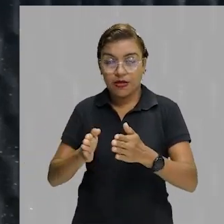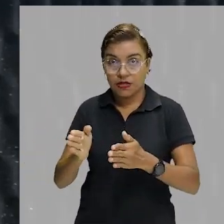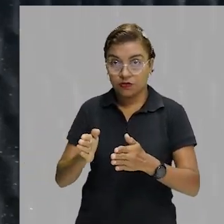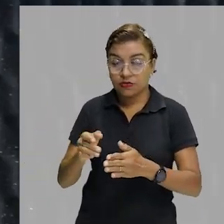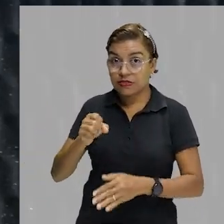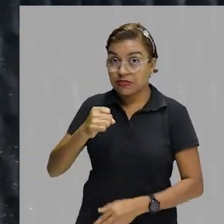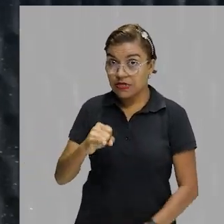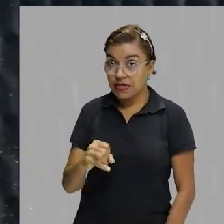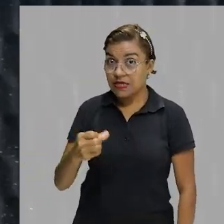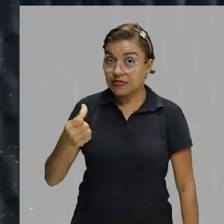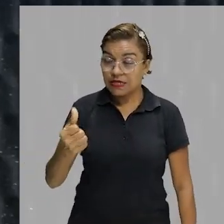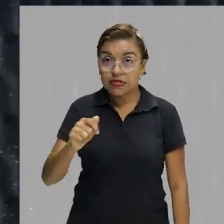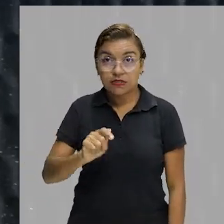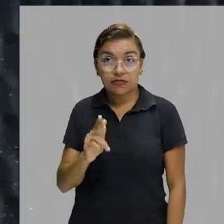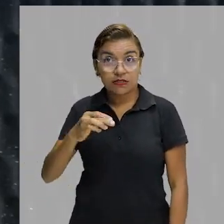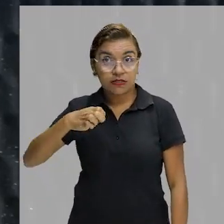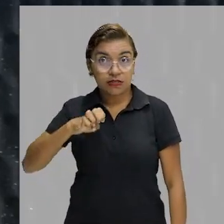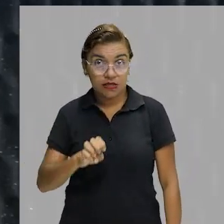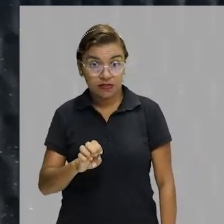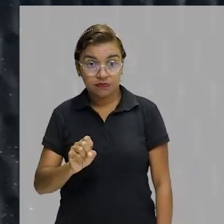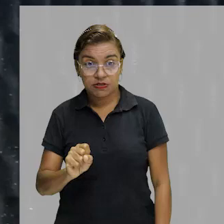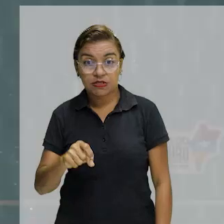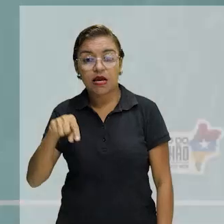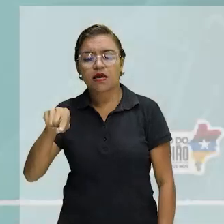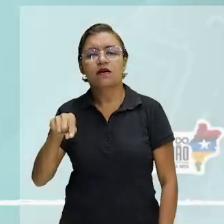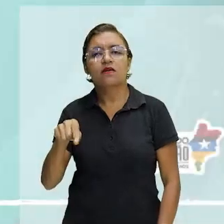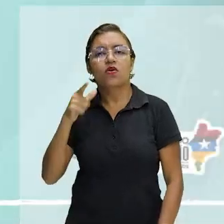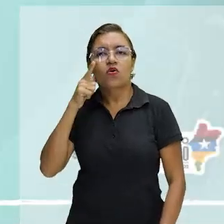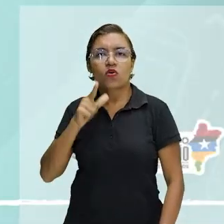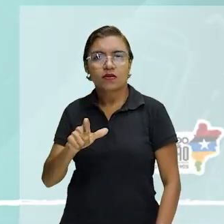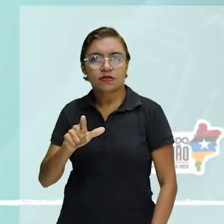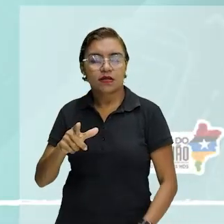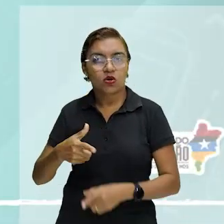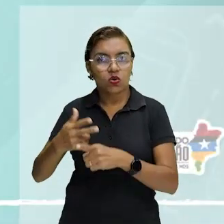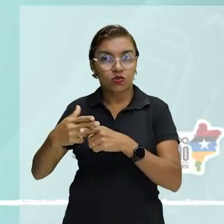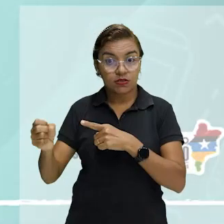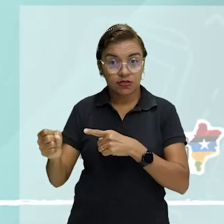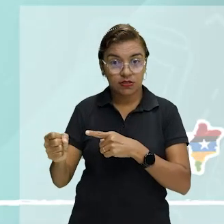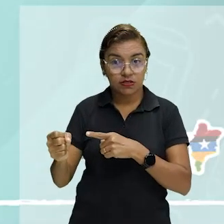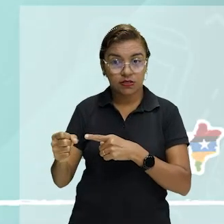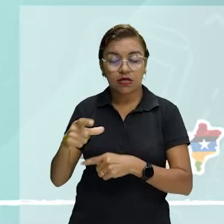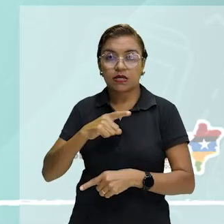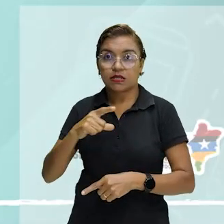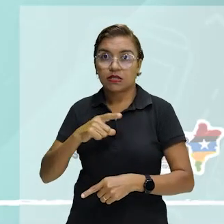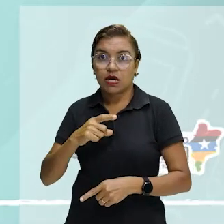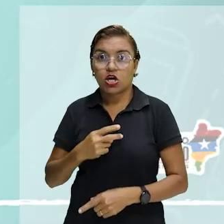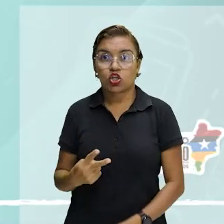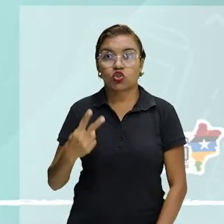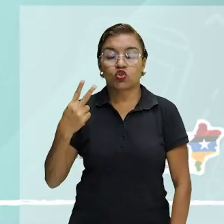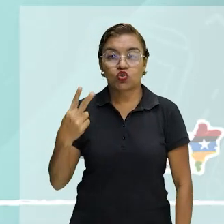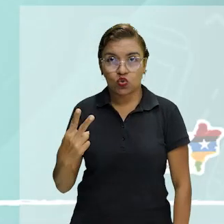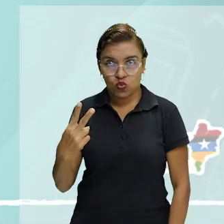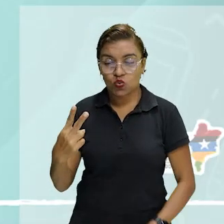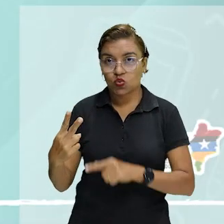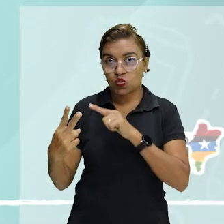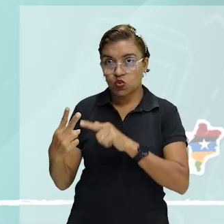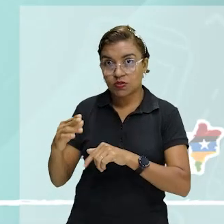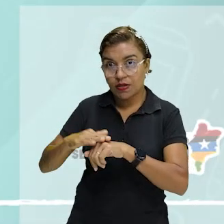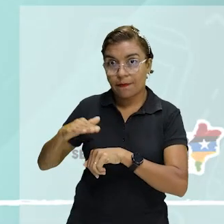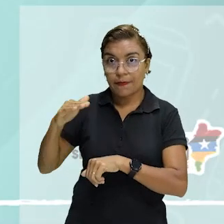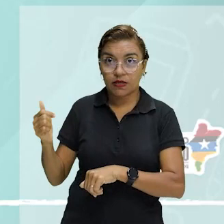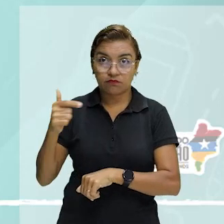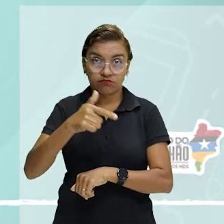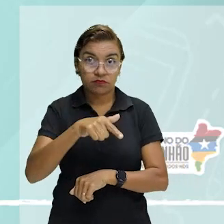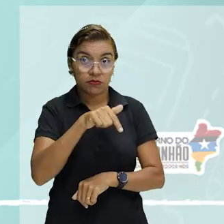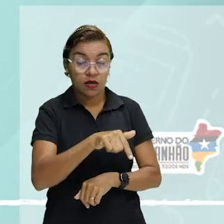games, falei para vocês ainda há pouco, 6 games, no set, desde que tenha uma margem de 2 games sobre o seu oponente, se